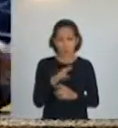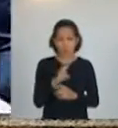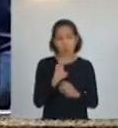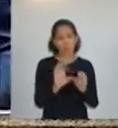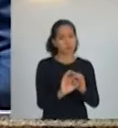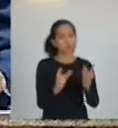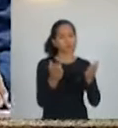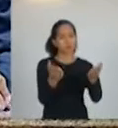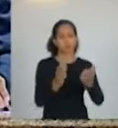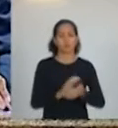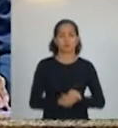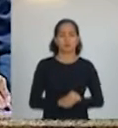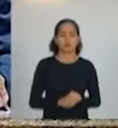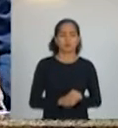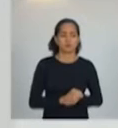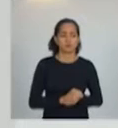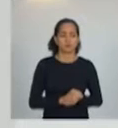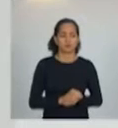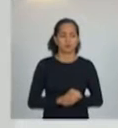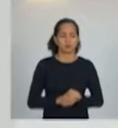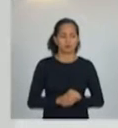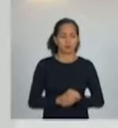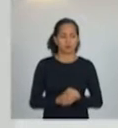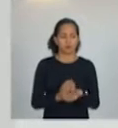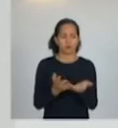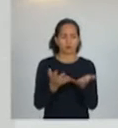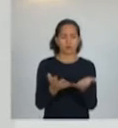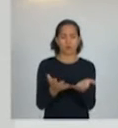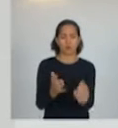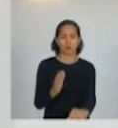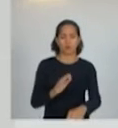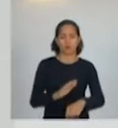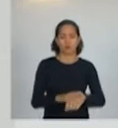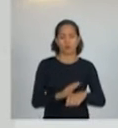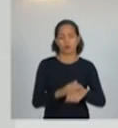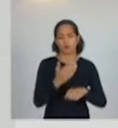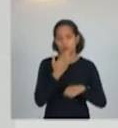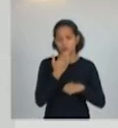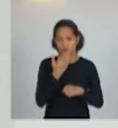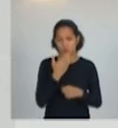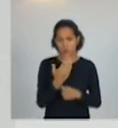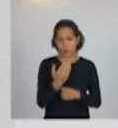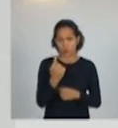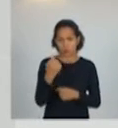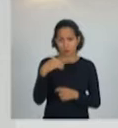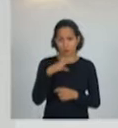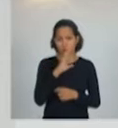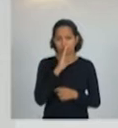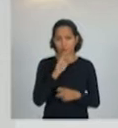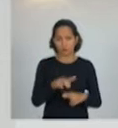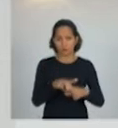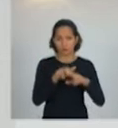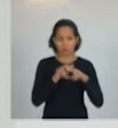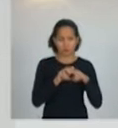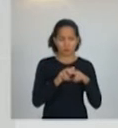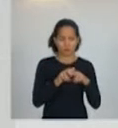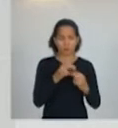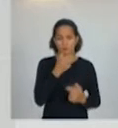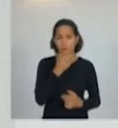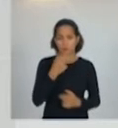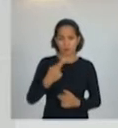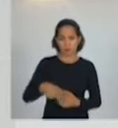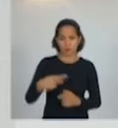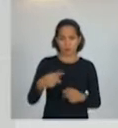gentileza. Exatamente. Estou querendo, nesse momento, solicitar um minuto de silêncio pelo falecimento do funcionário aqui da